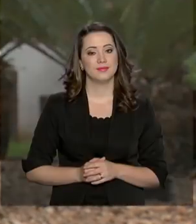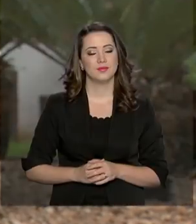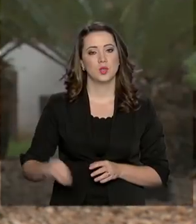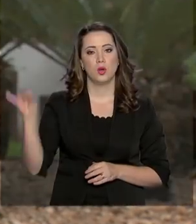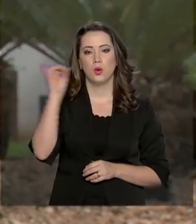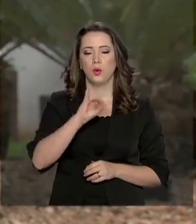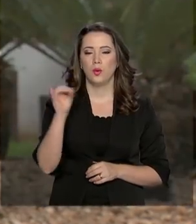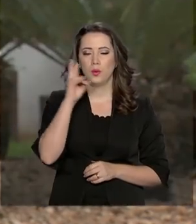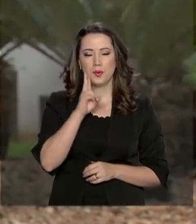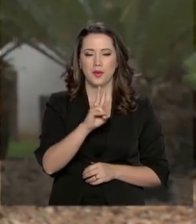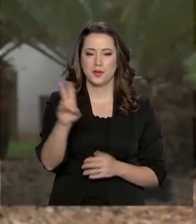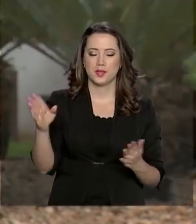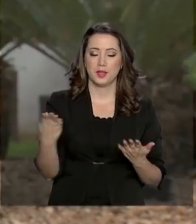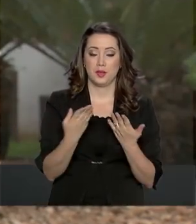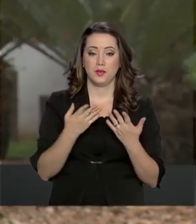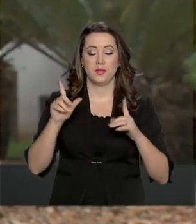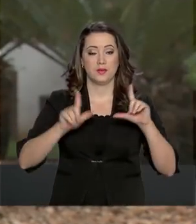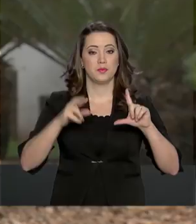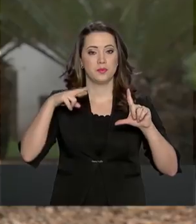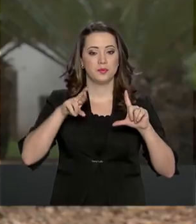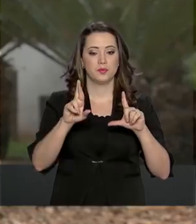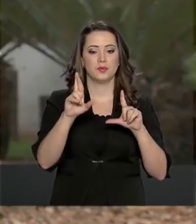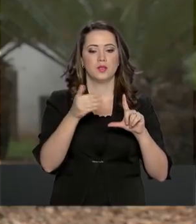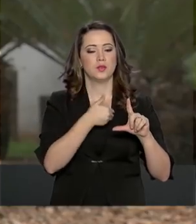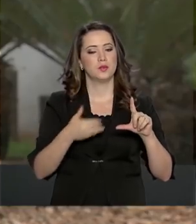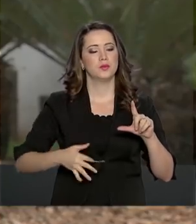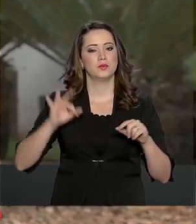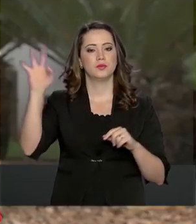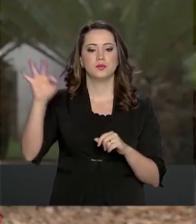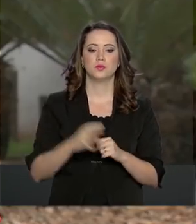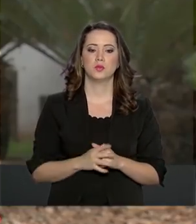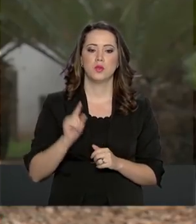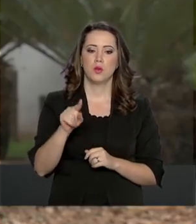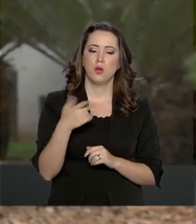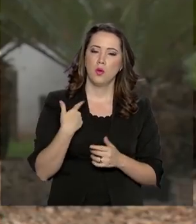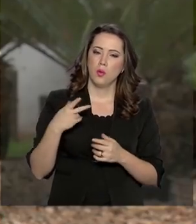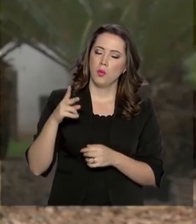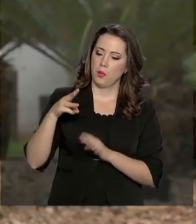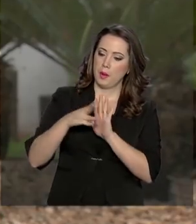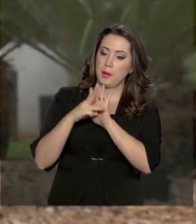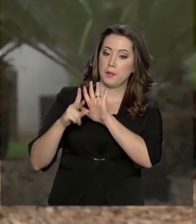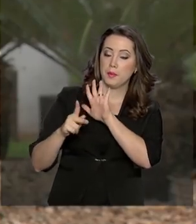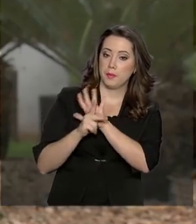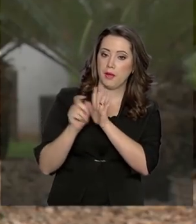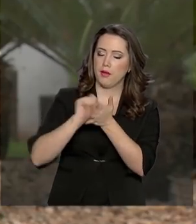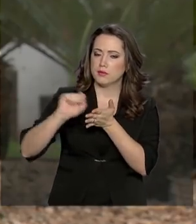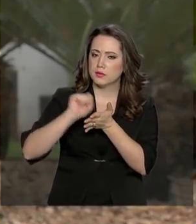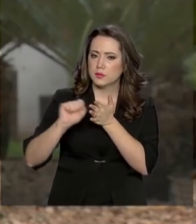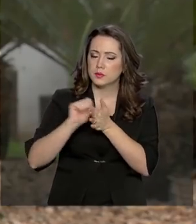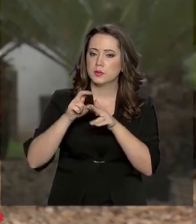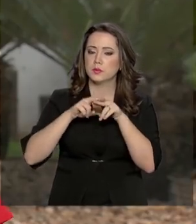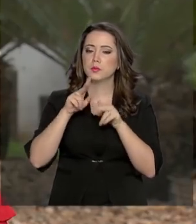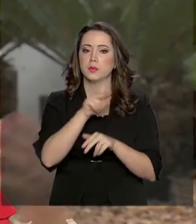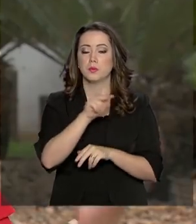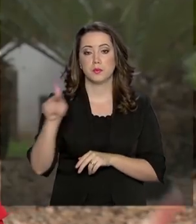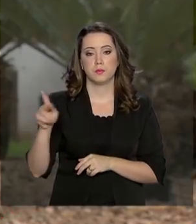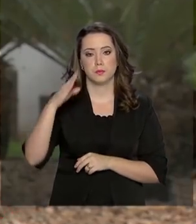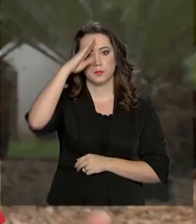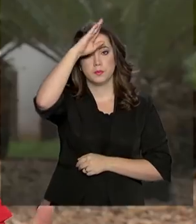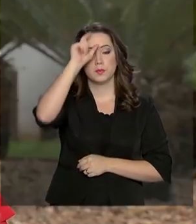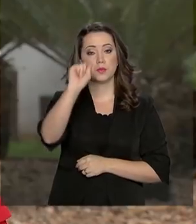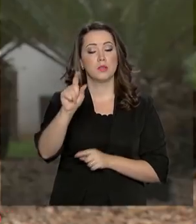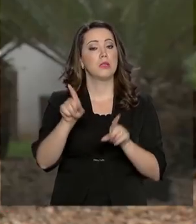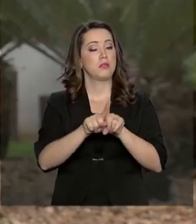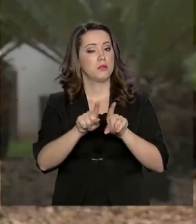Olá para você que nos acompanha pela TVNBR, a TV do Governo Federal. Uma medida provisória assinada pelo presidente Jair